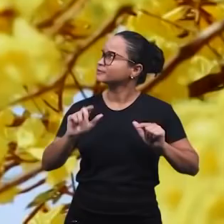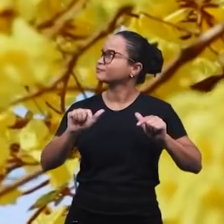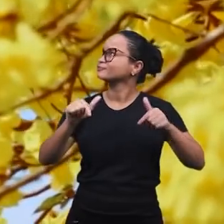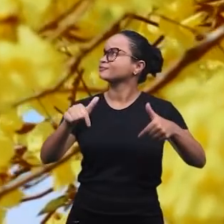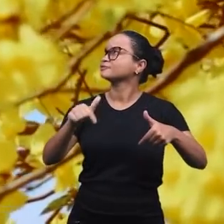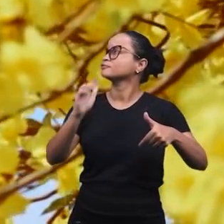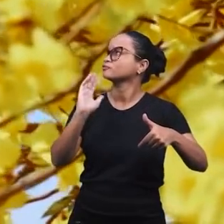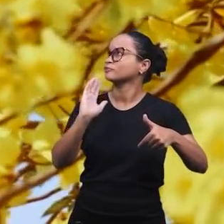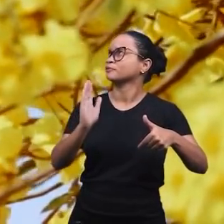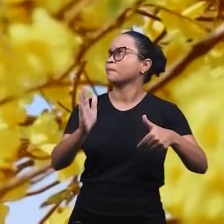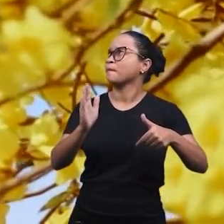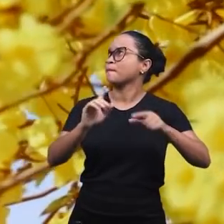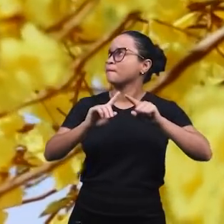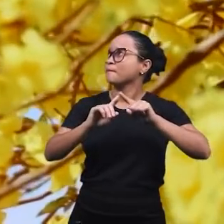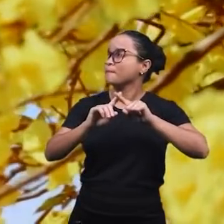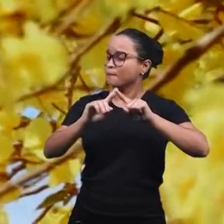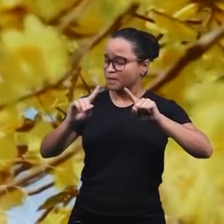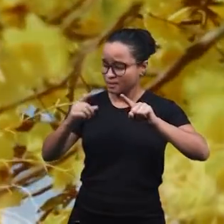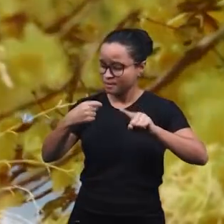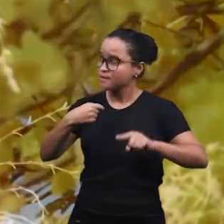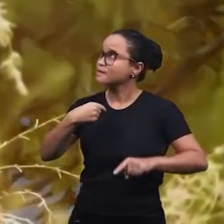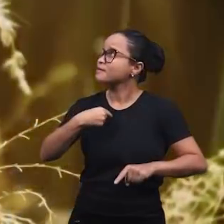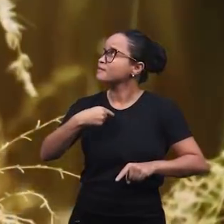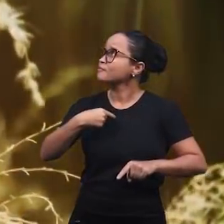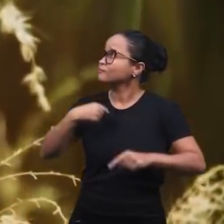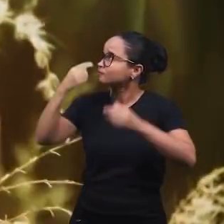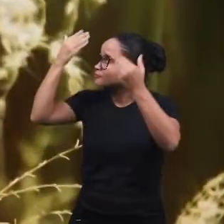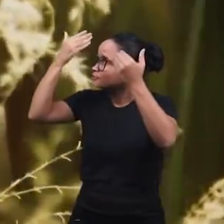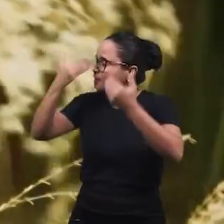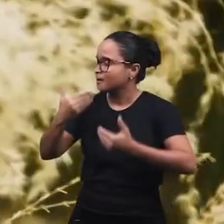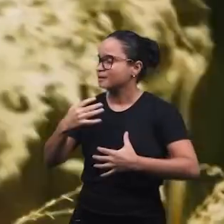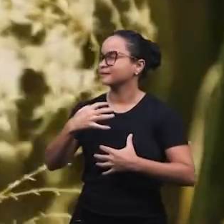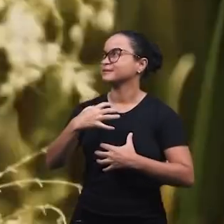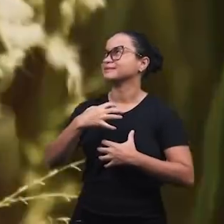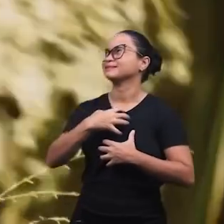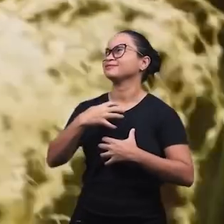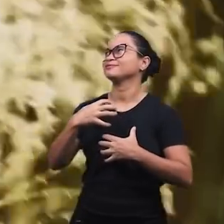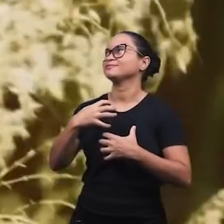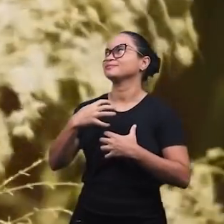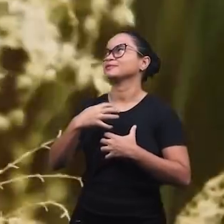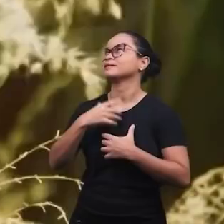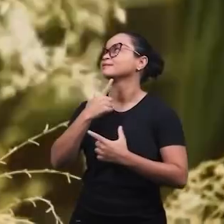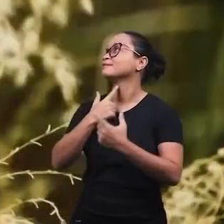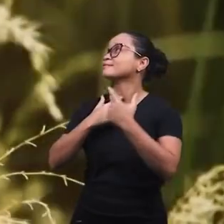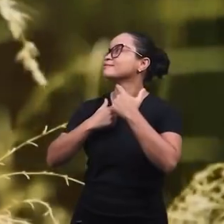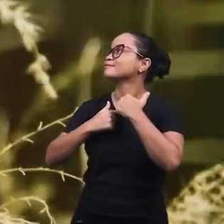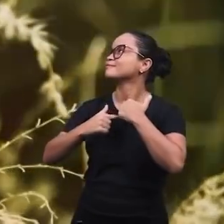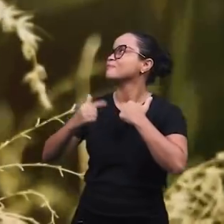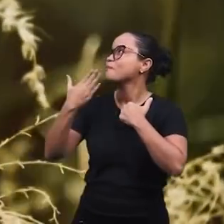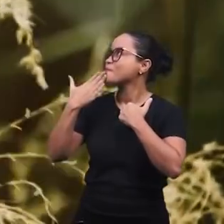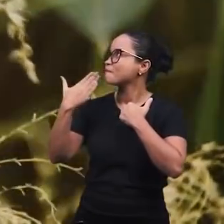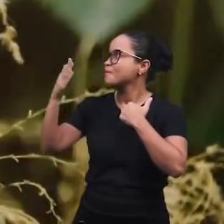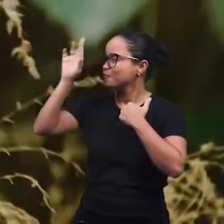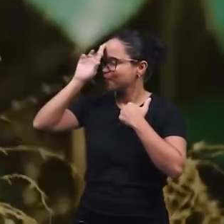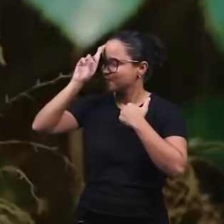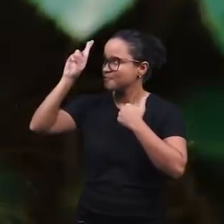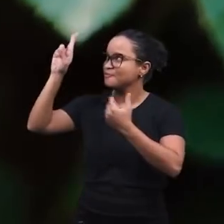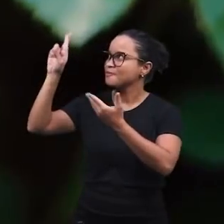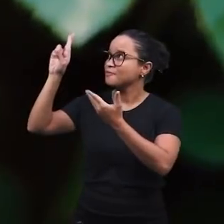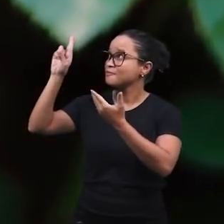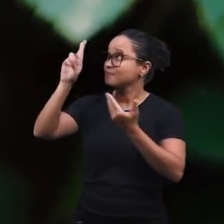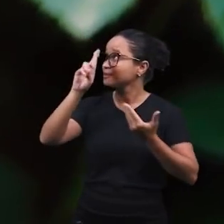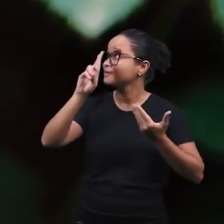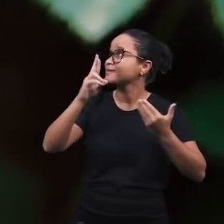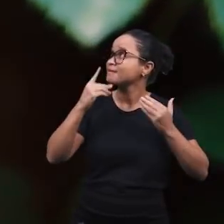Sei que estás aqui, e isto quero eu sentir.